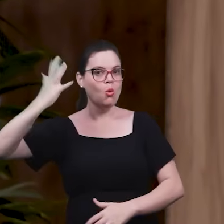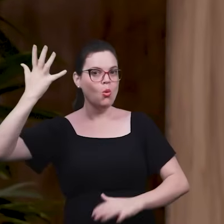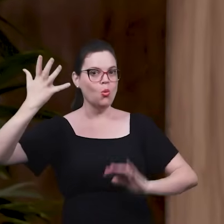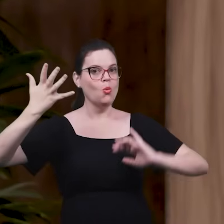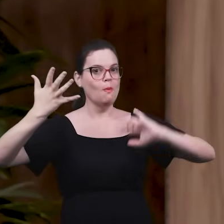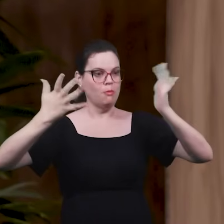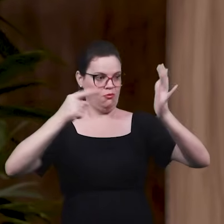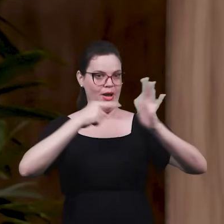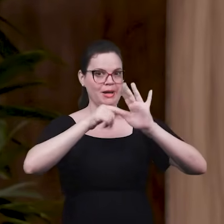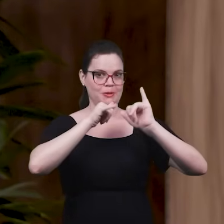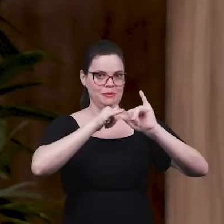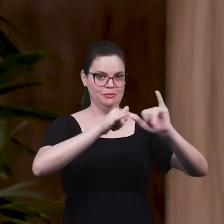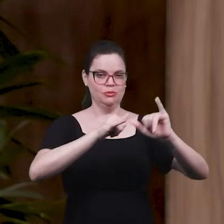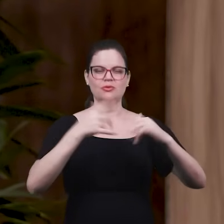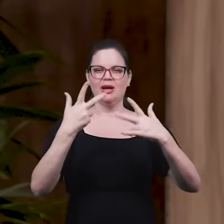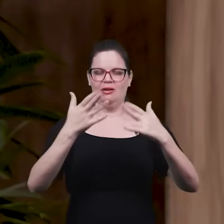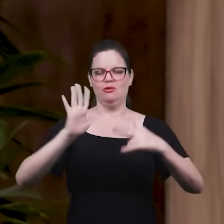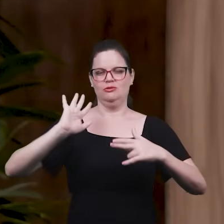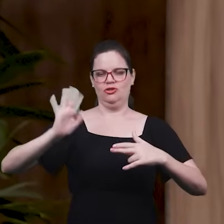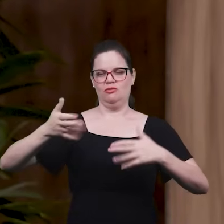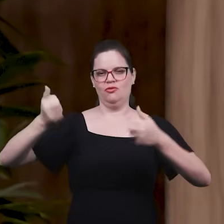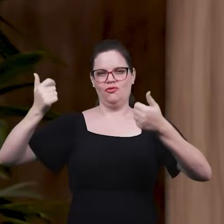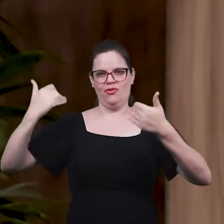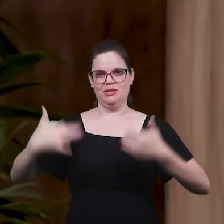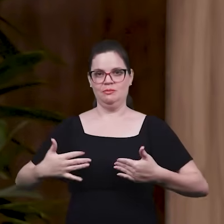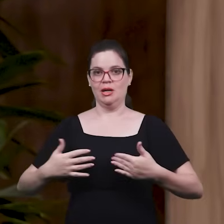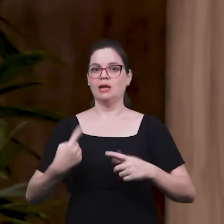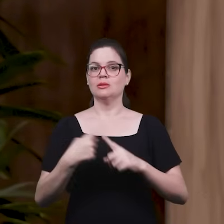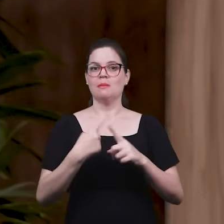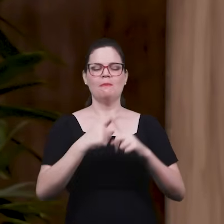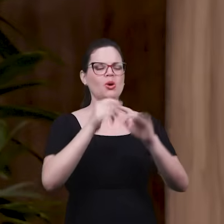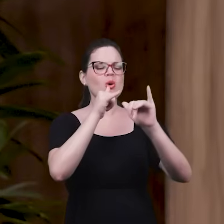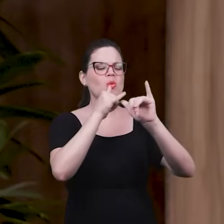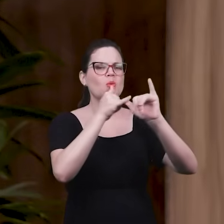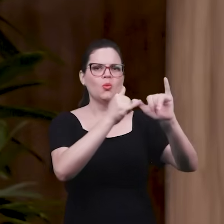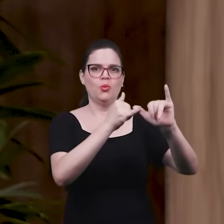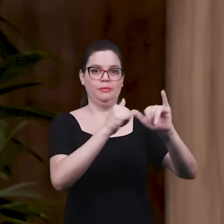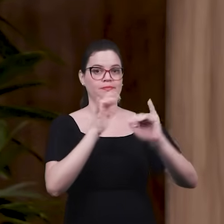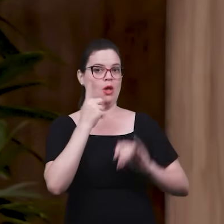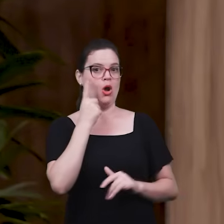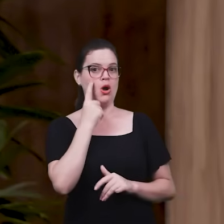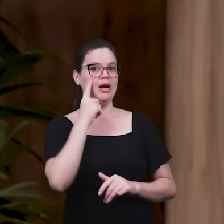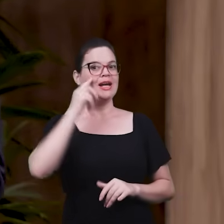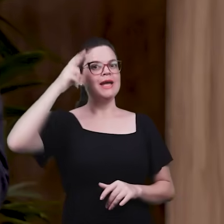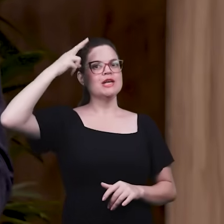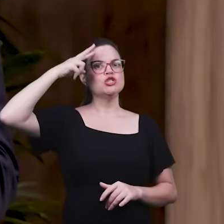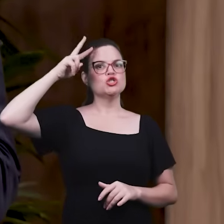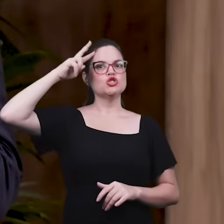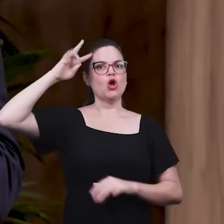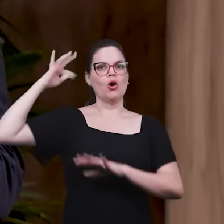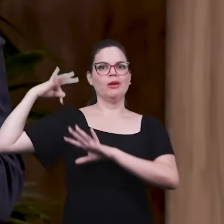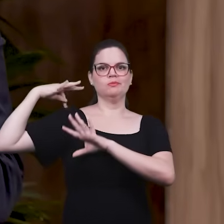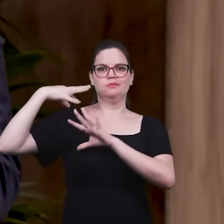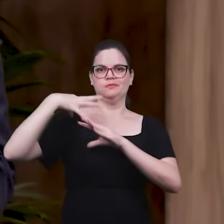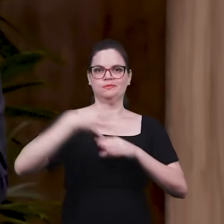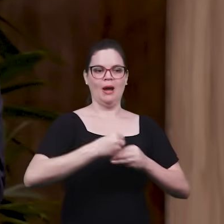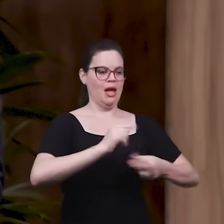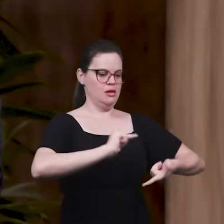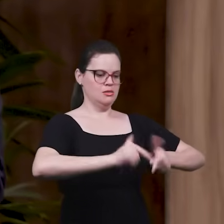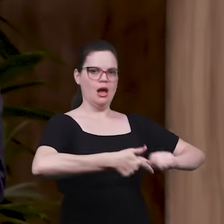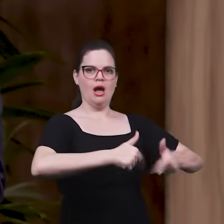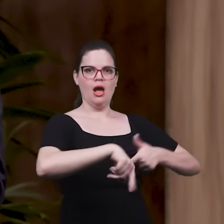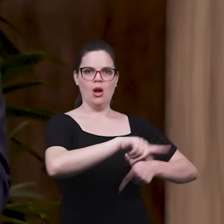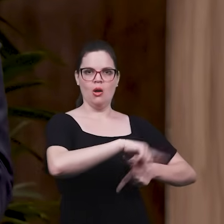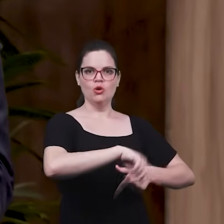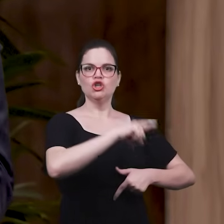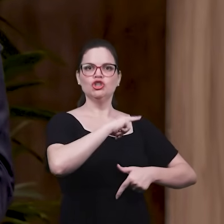Antigamente, alguns companheiros já falaram, todo o povo ele se aprumava, se ajeitava, se arrumava mediante o